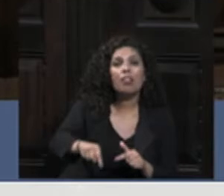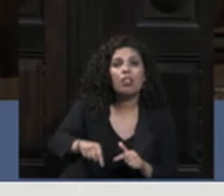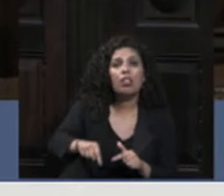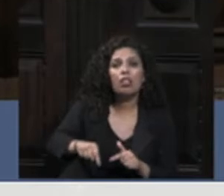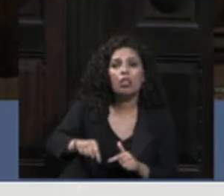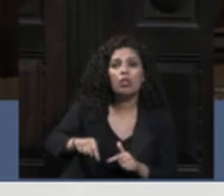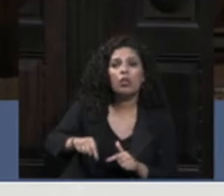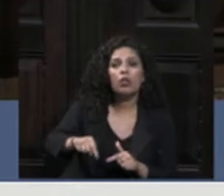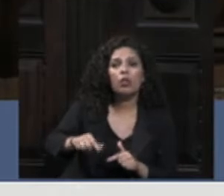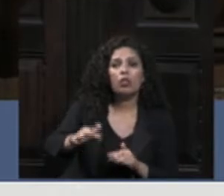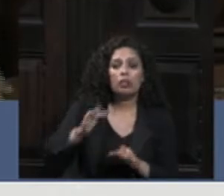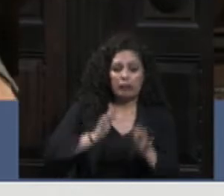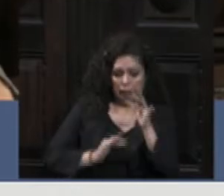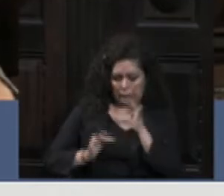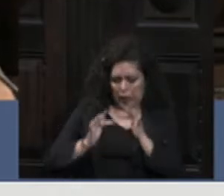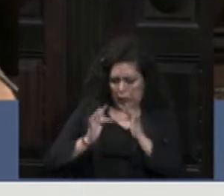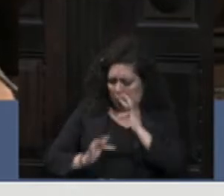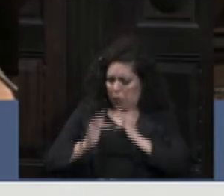democrático